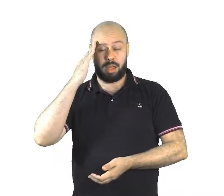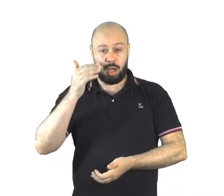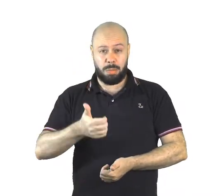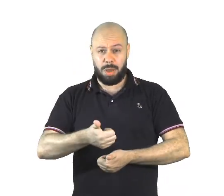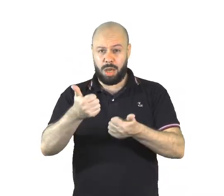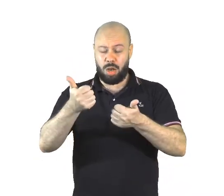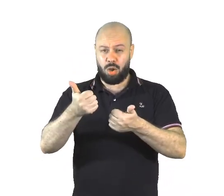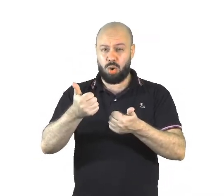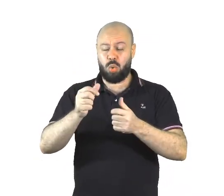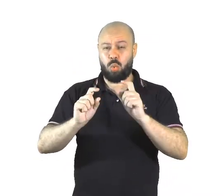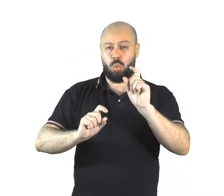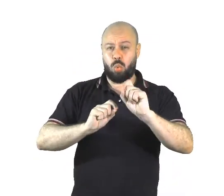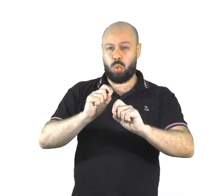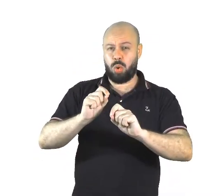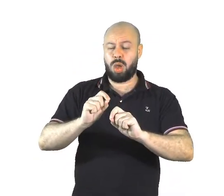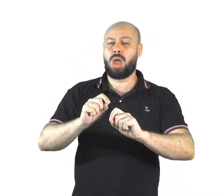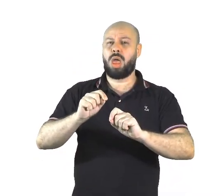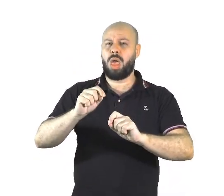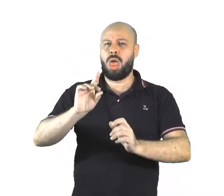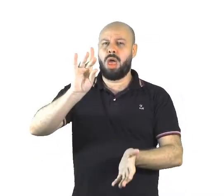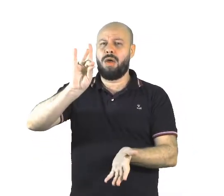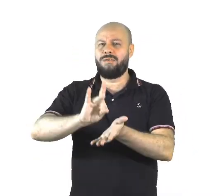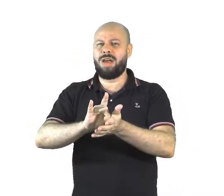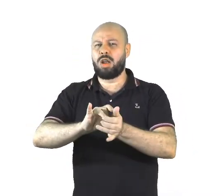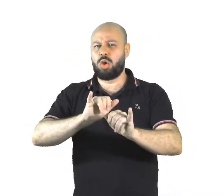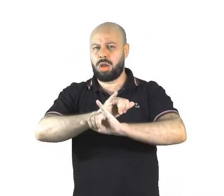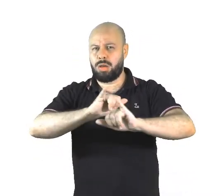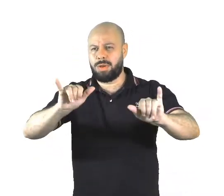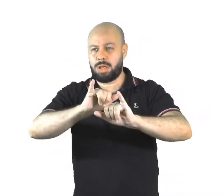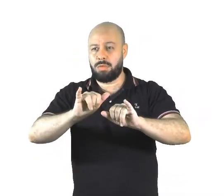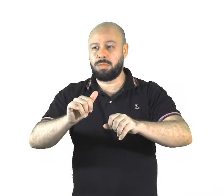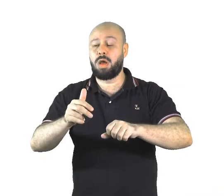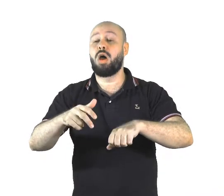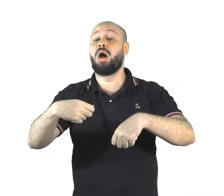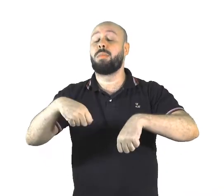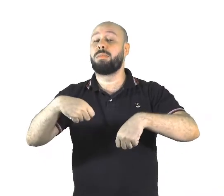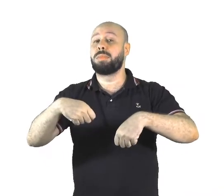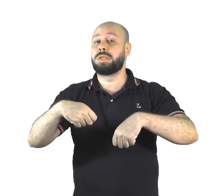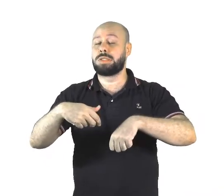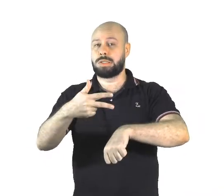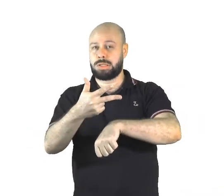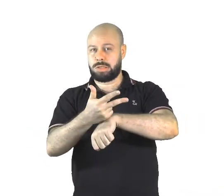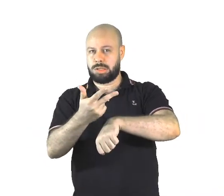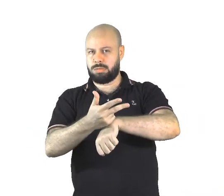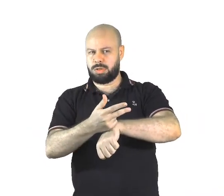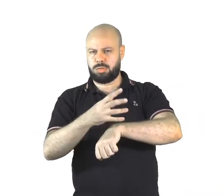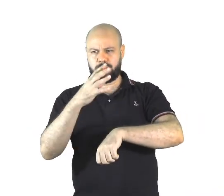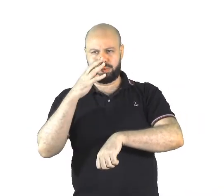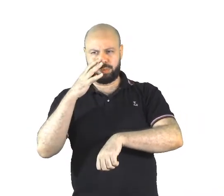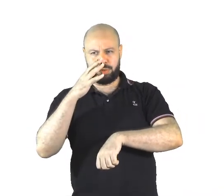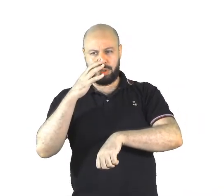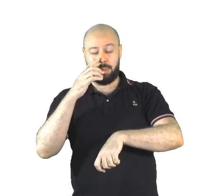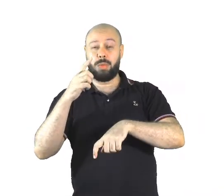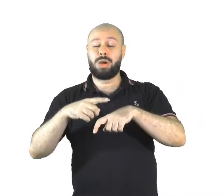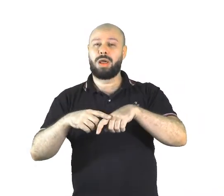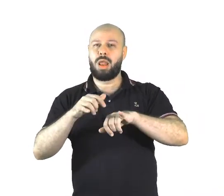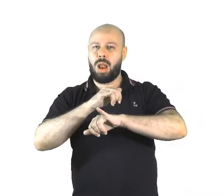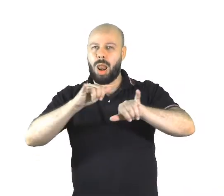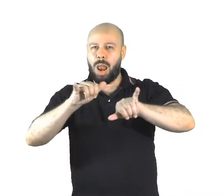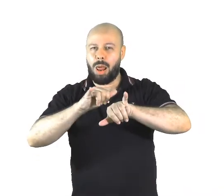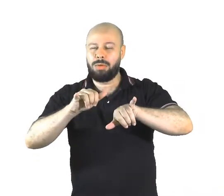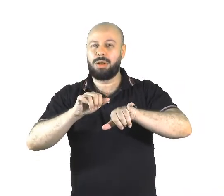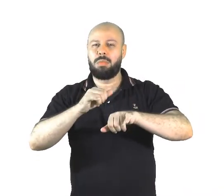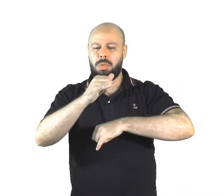fato noticiado, assista ao vídeo que, segundo a notícia, viralizou a